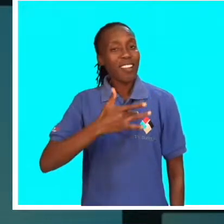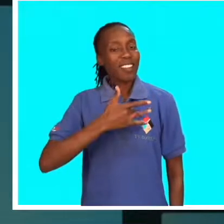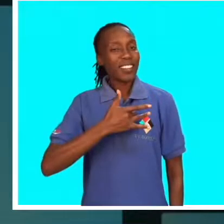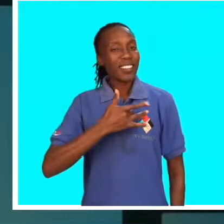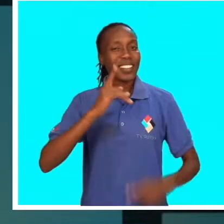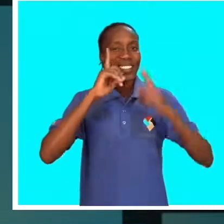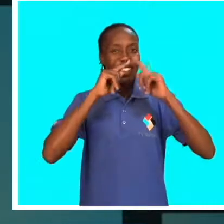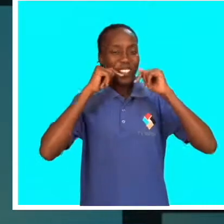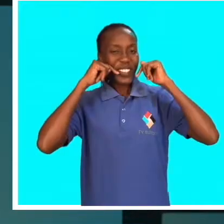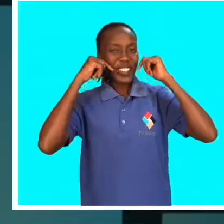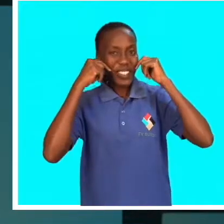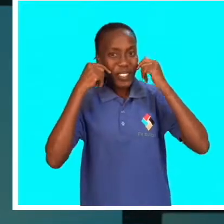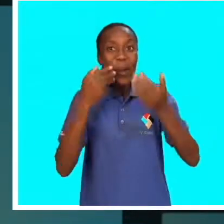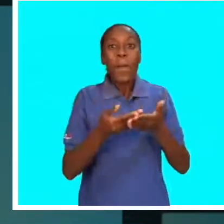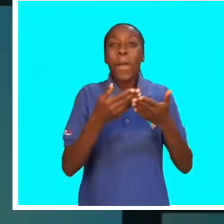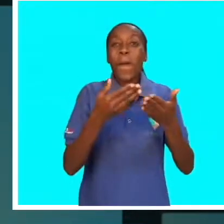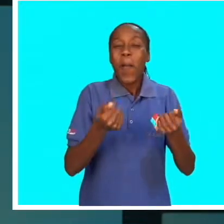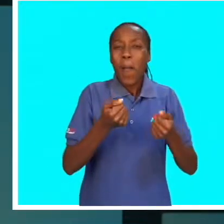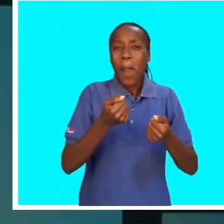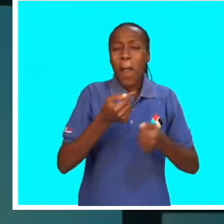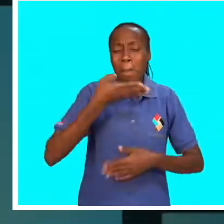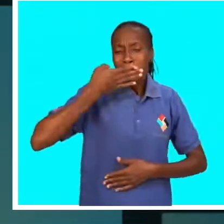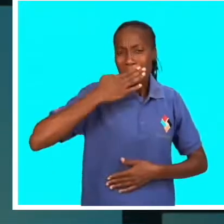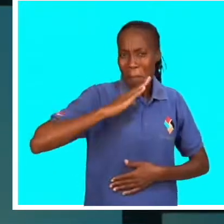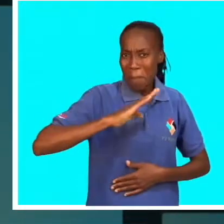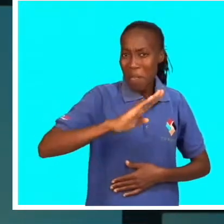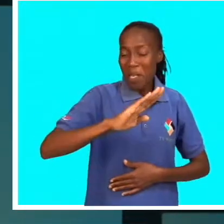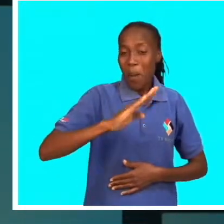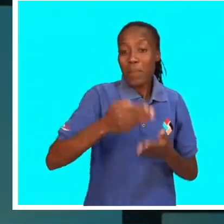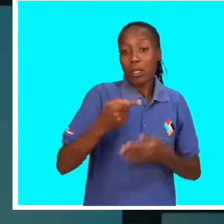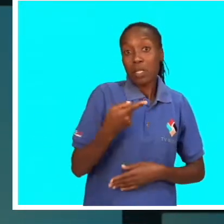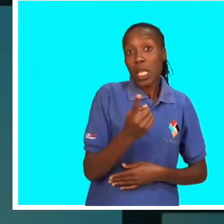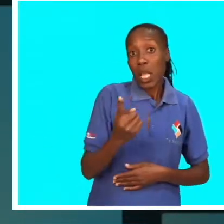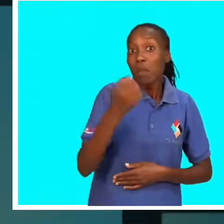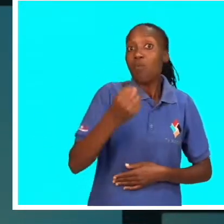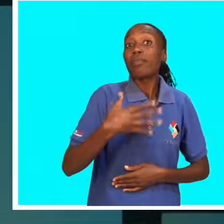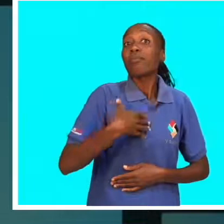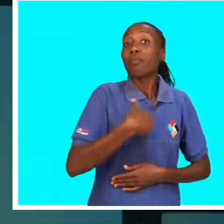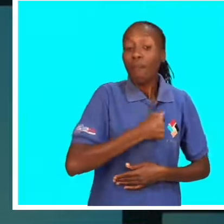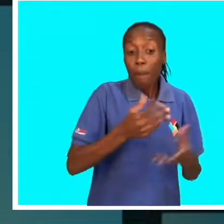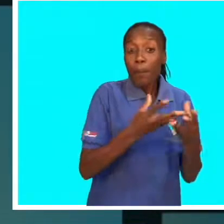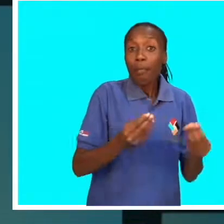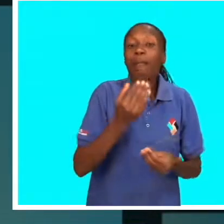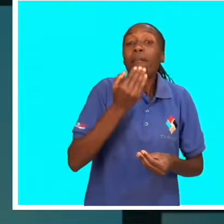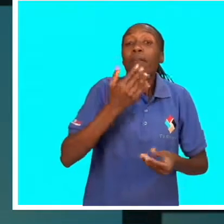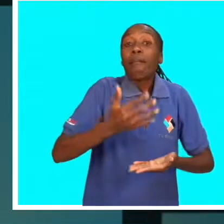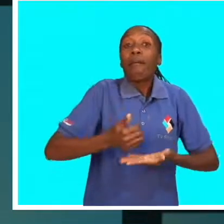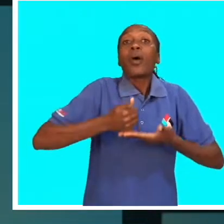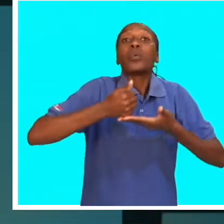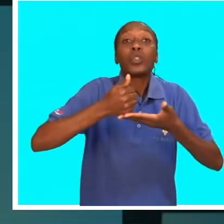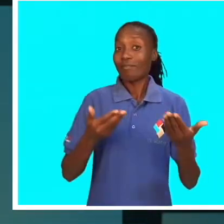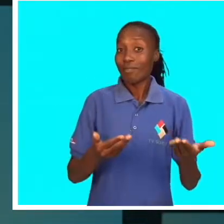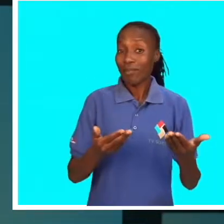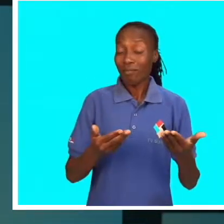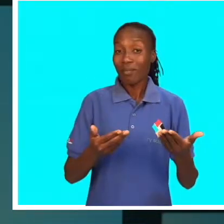Me sinto feliz porque não me jorro a vovó morrer, tá vendo? As coisas delas vão ficar com quem?